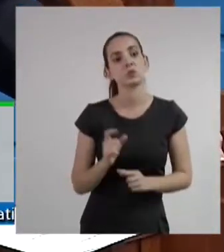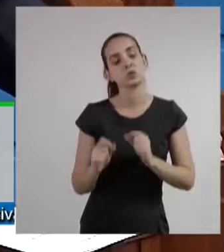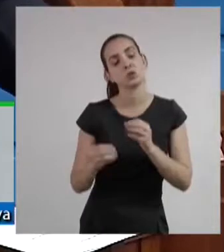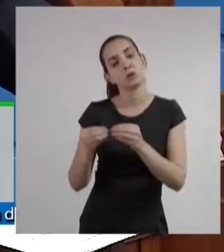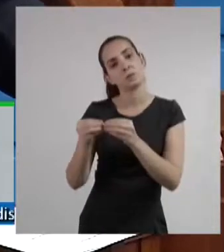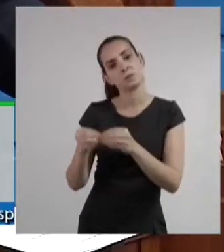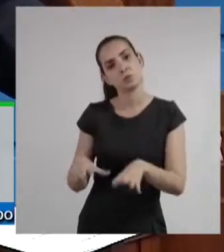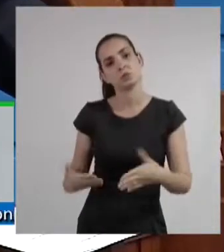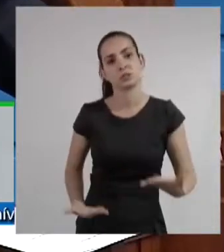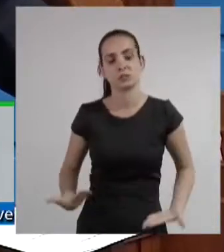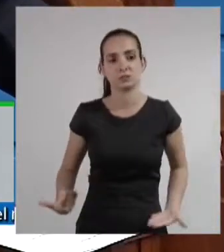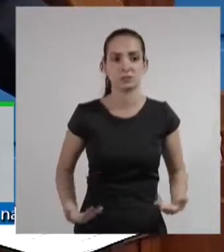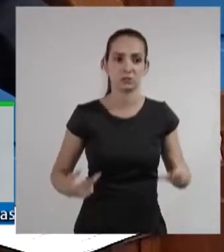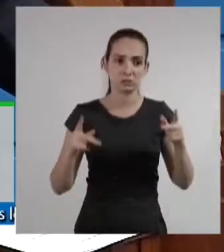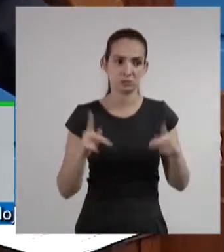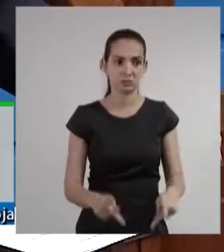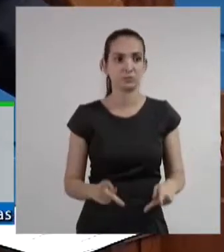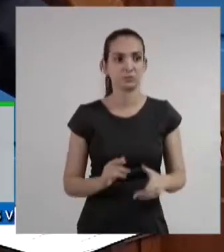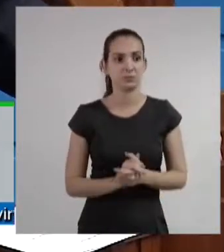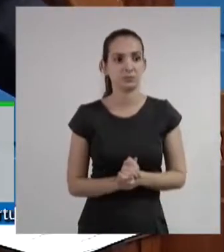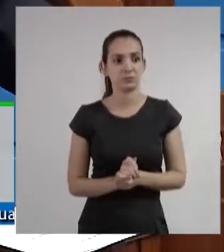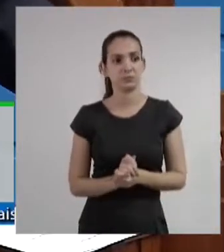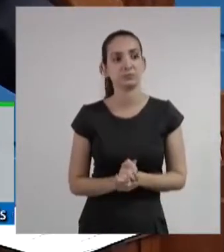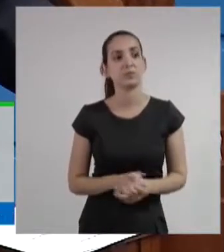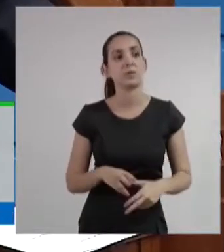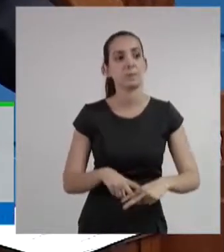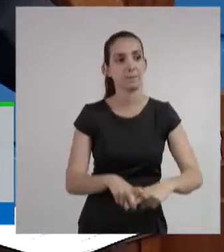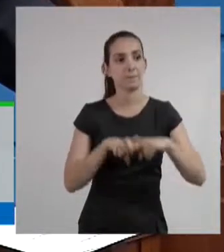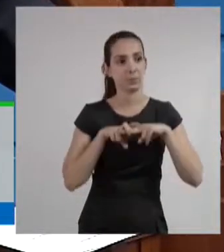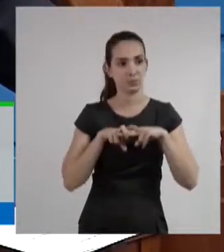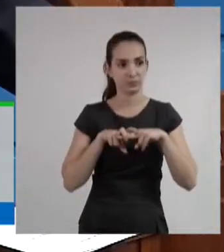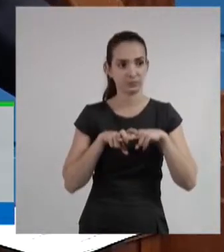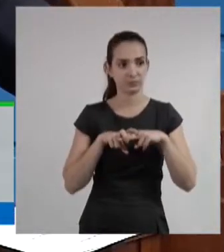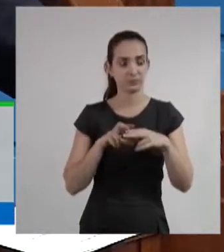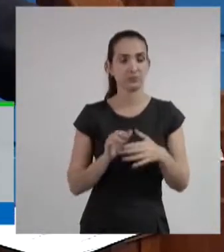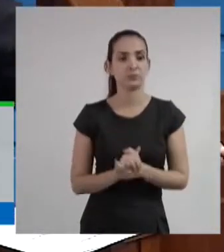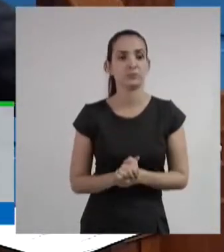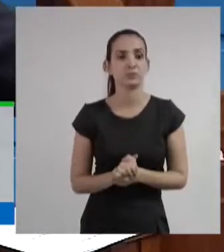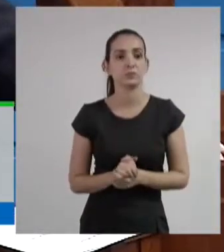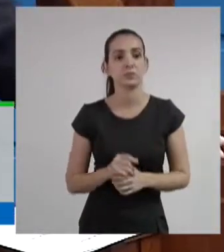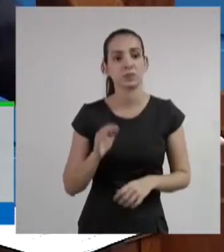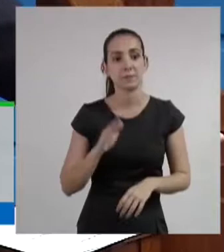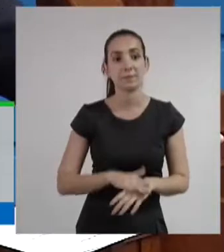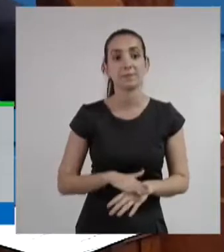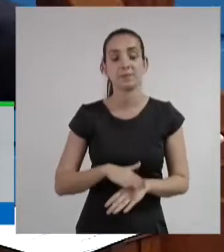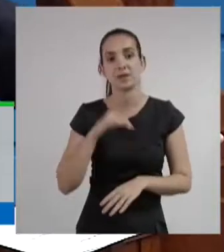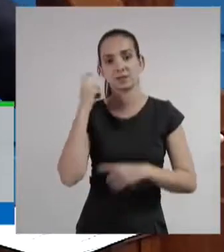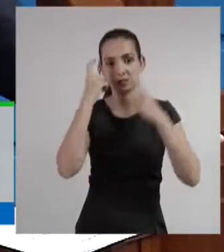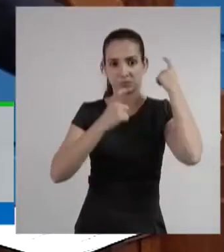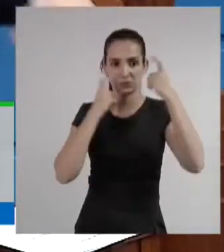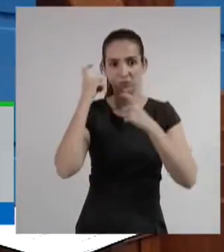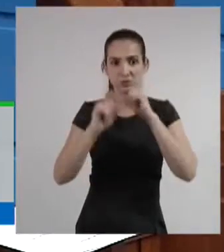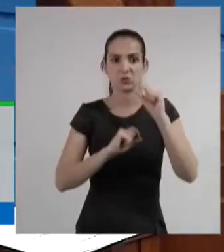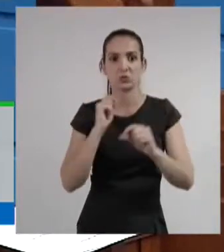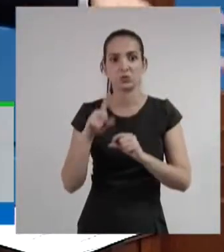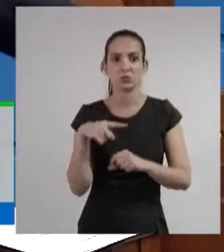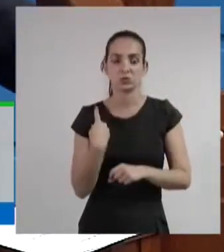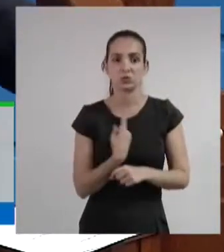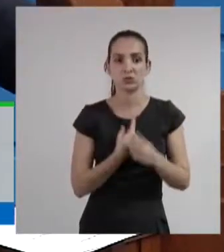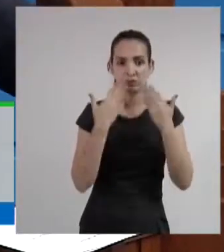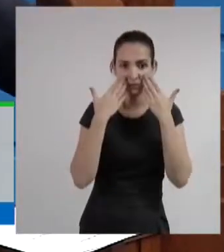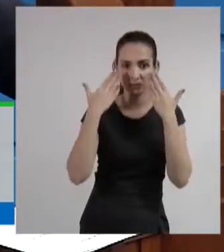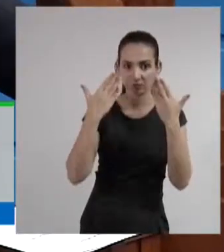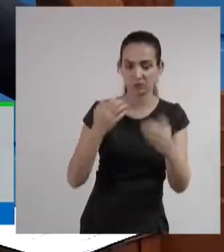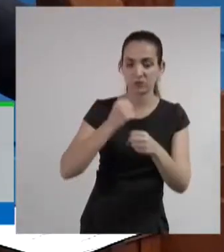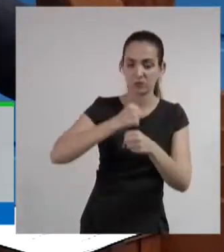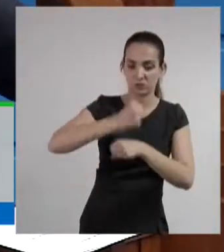dos serviços públicos, né? Então, bastante preocupante aquilo que se avizinha para nós